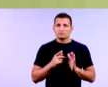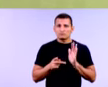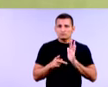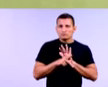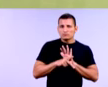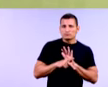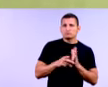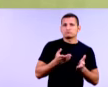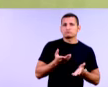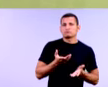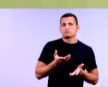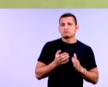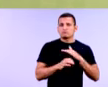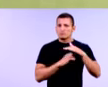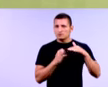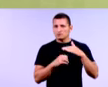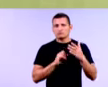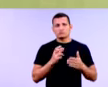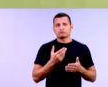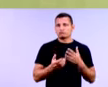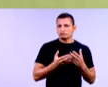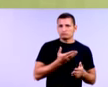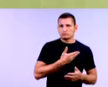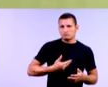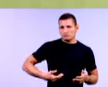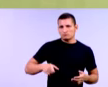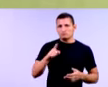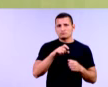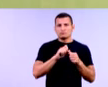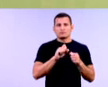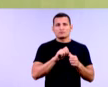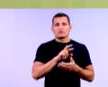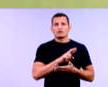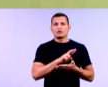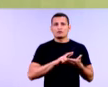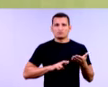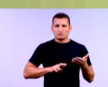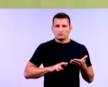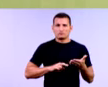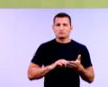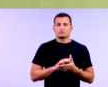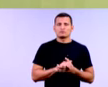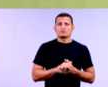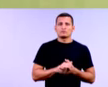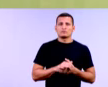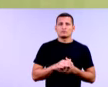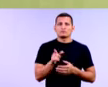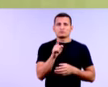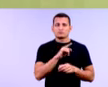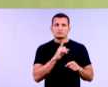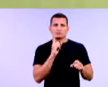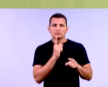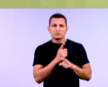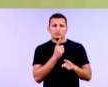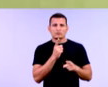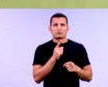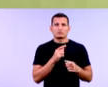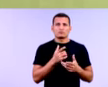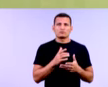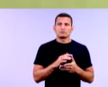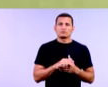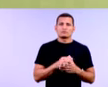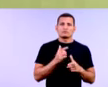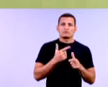uma determinada empresa e vão fazer um relatório sobre máquinas que vocês encontraram, que estão ligadas à rede, que estão